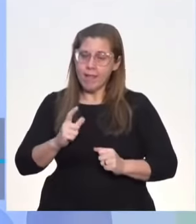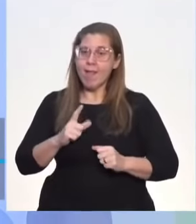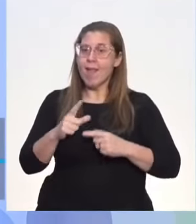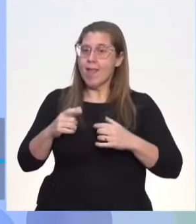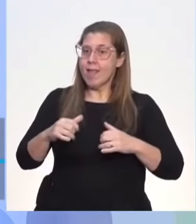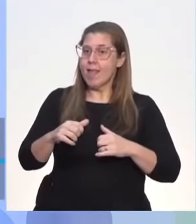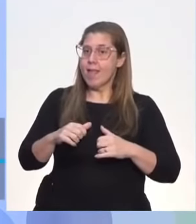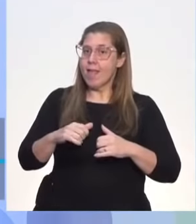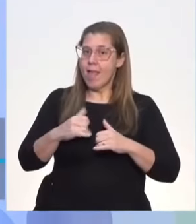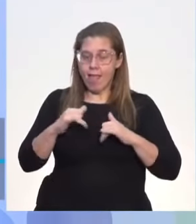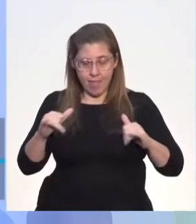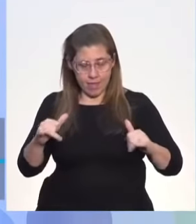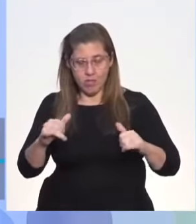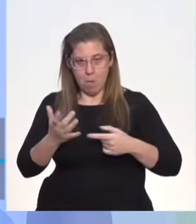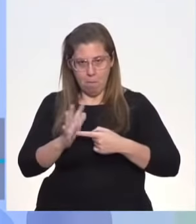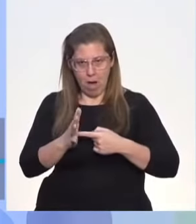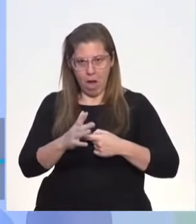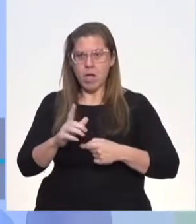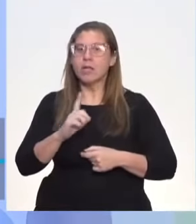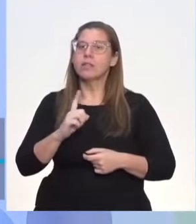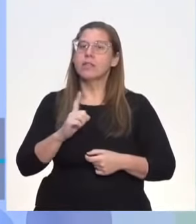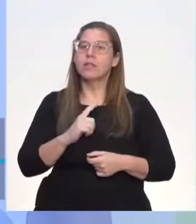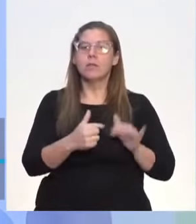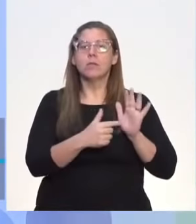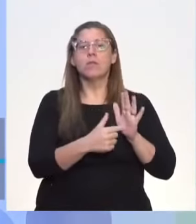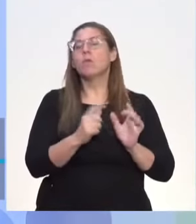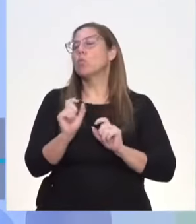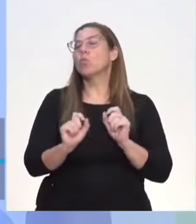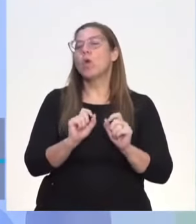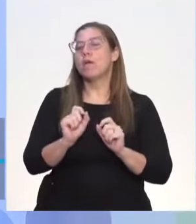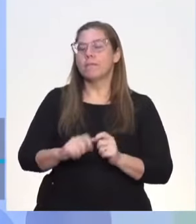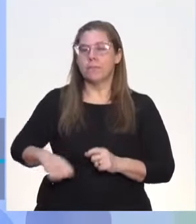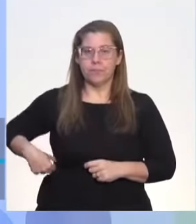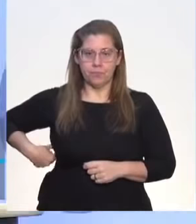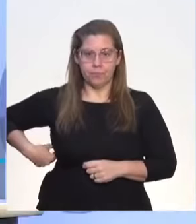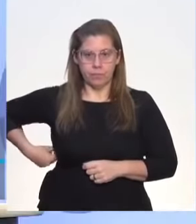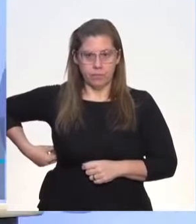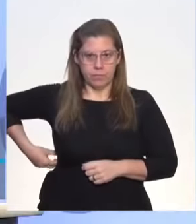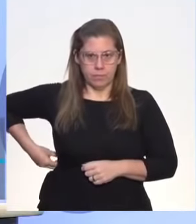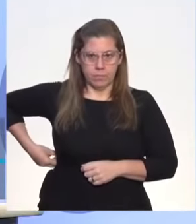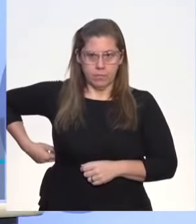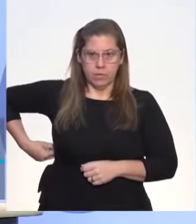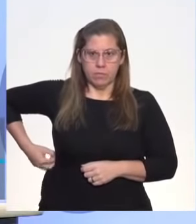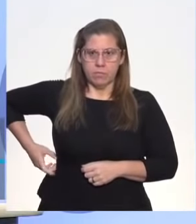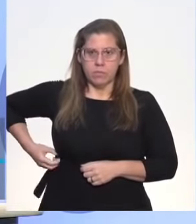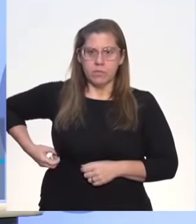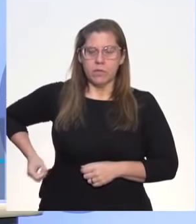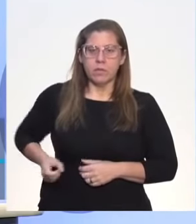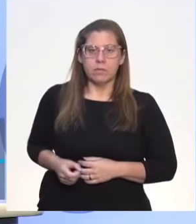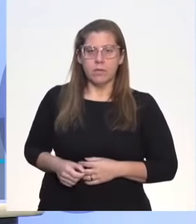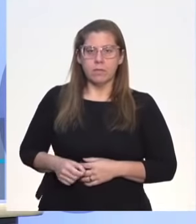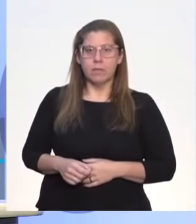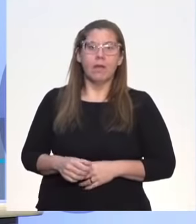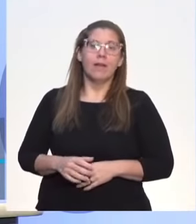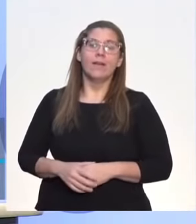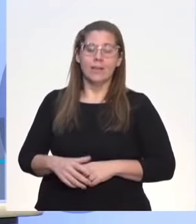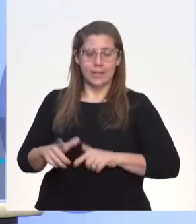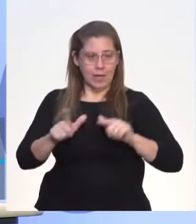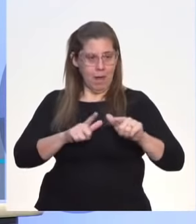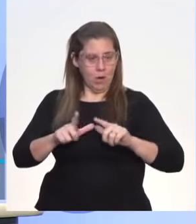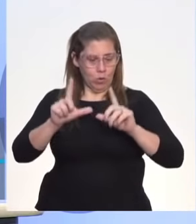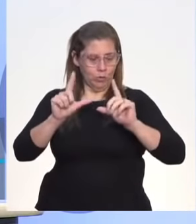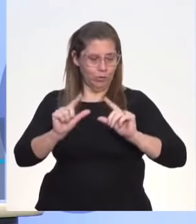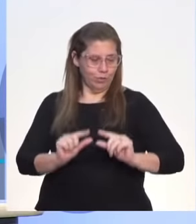movida tem e eu vou destacar uma para você mas não é do guindaste não posso falar uma resposta que pode falar pode falar minuir o trabalho